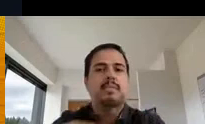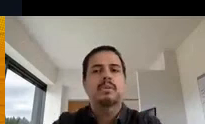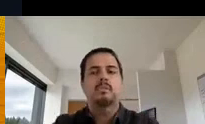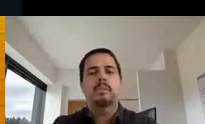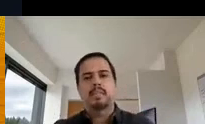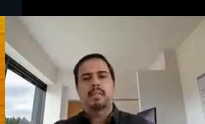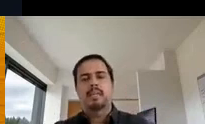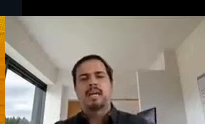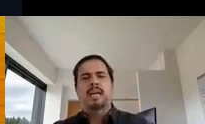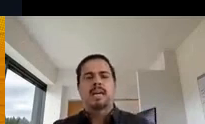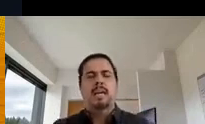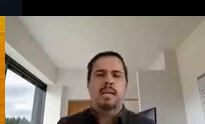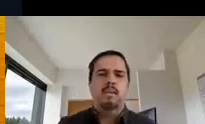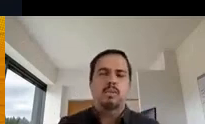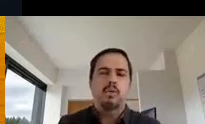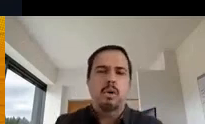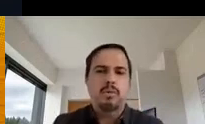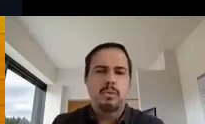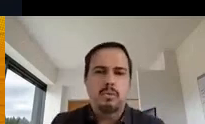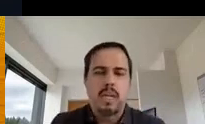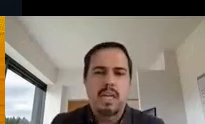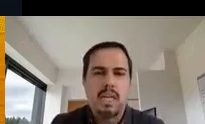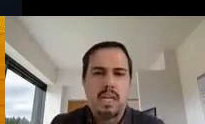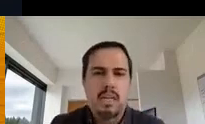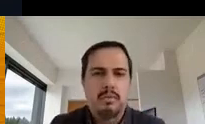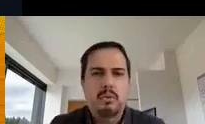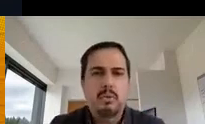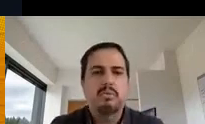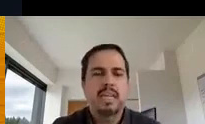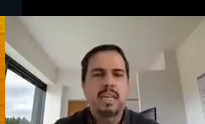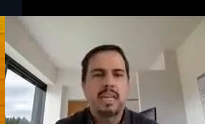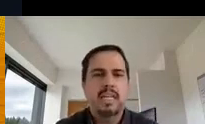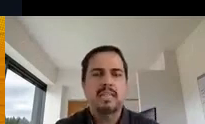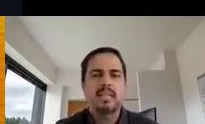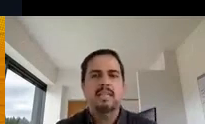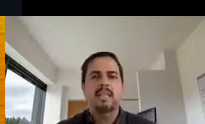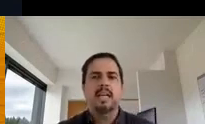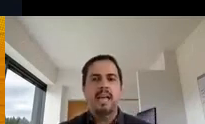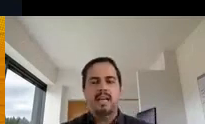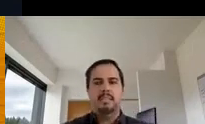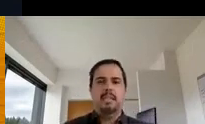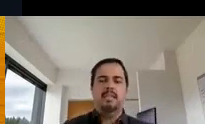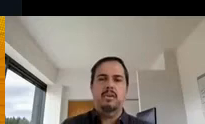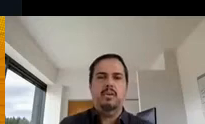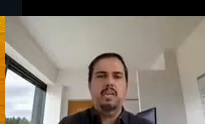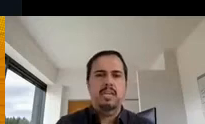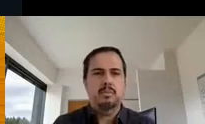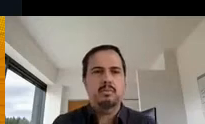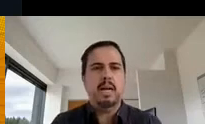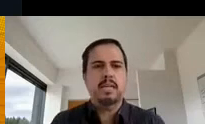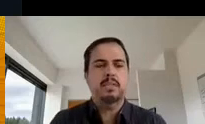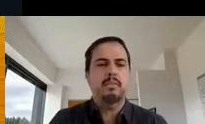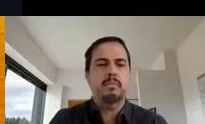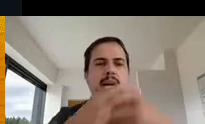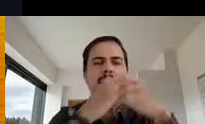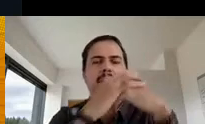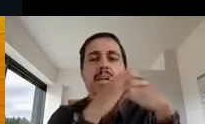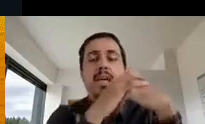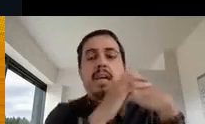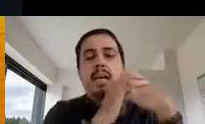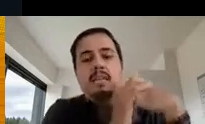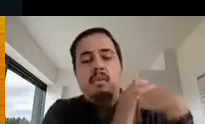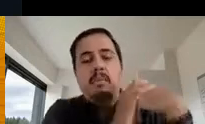racionais e qualitativas, você começa a ter relatórios, livros, doutrinas, né, teses, aí, teorias